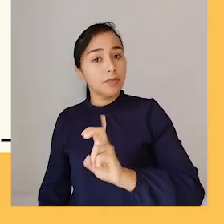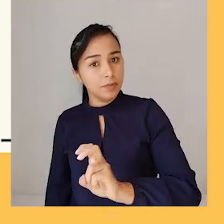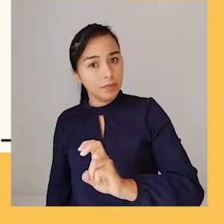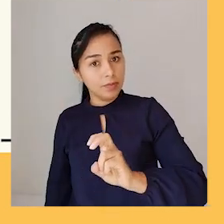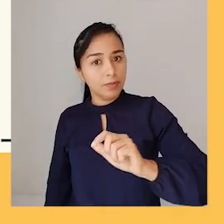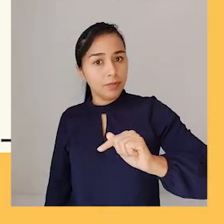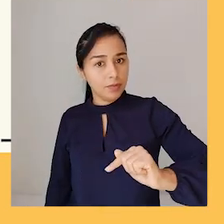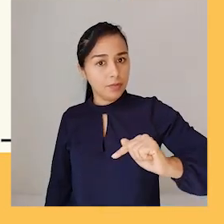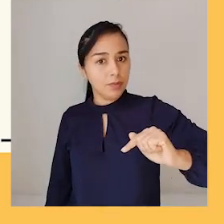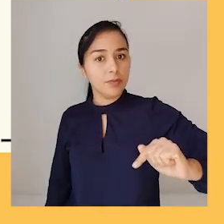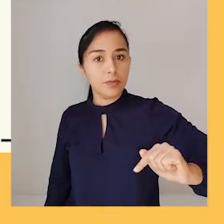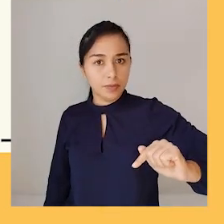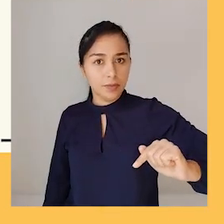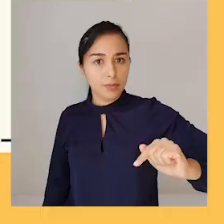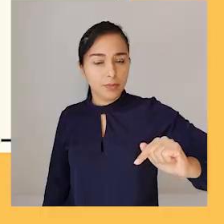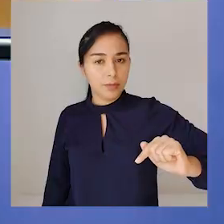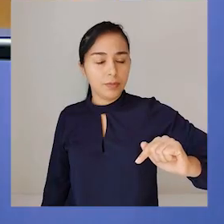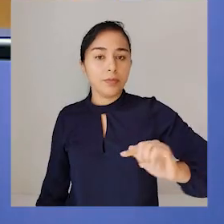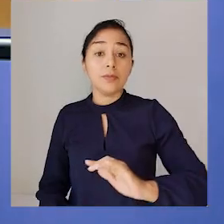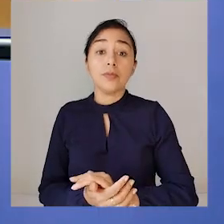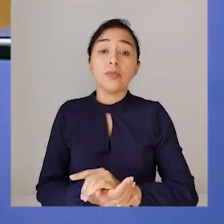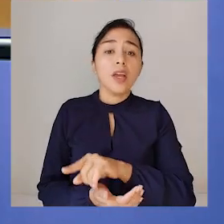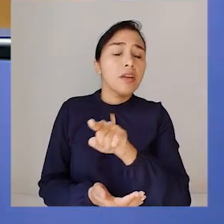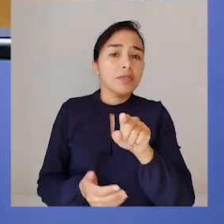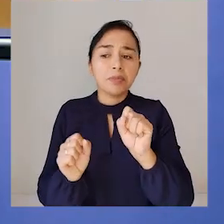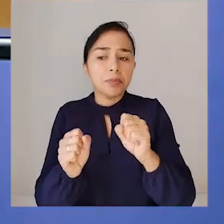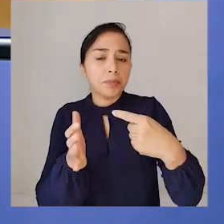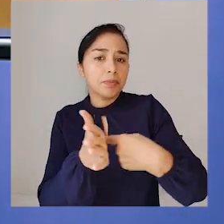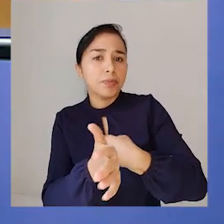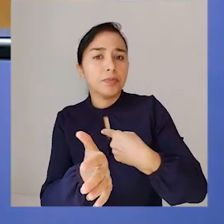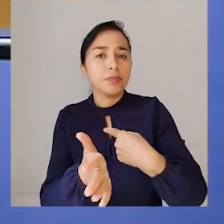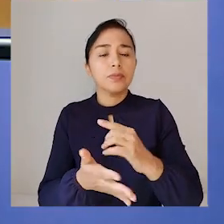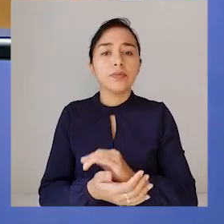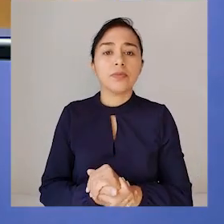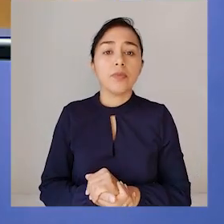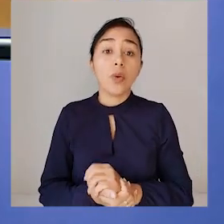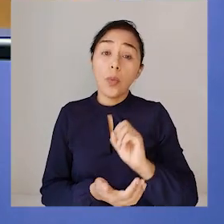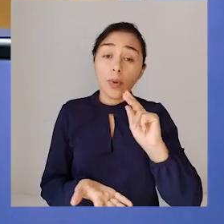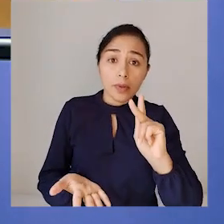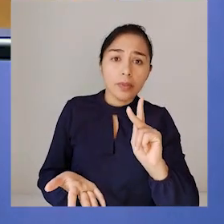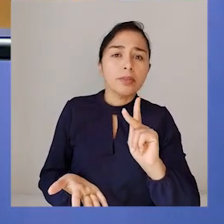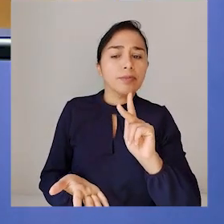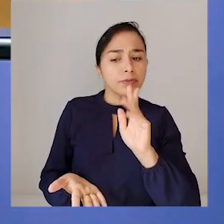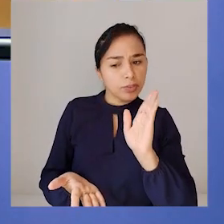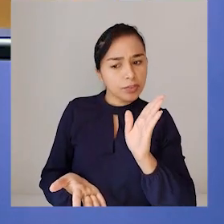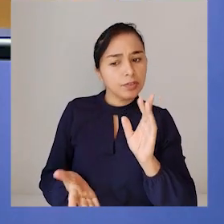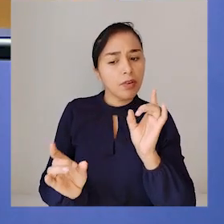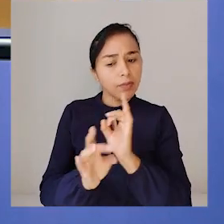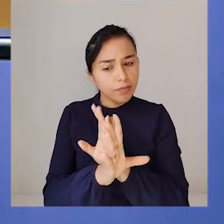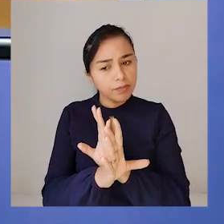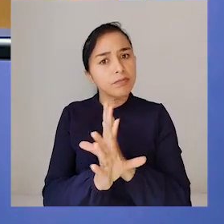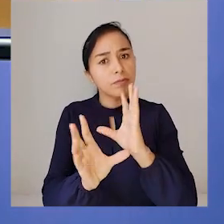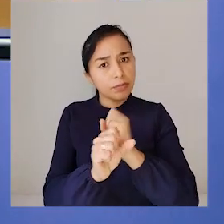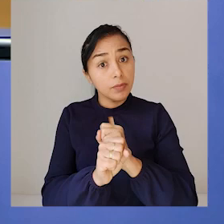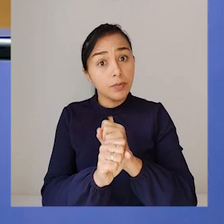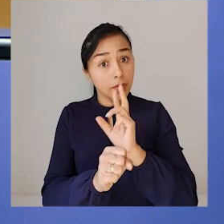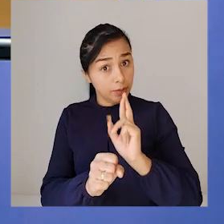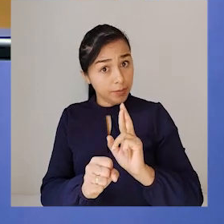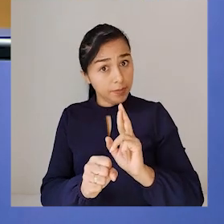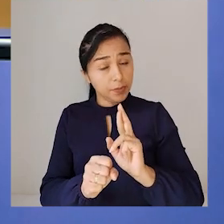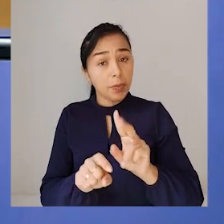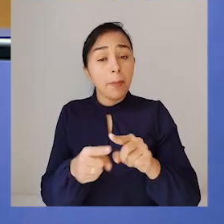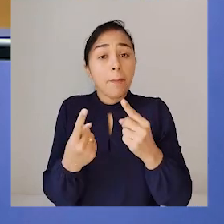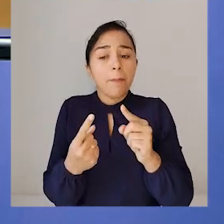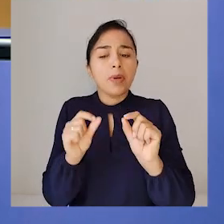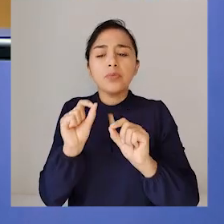número 577. Professor Carlos, ok, o cálculo está feito, o resultado